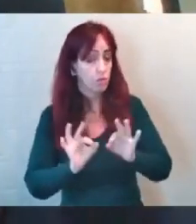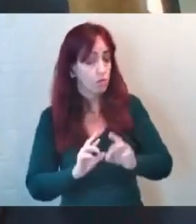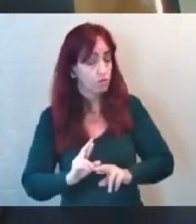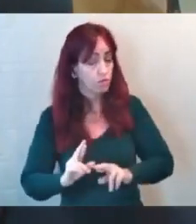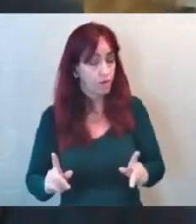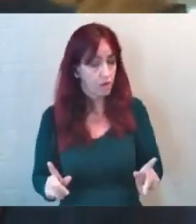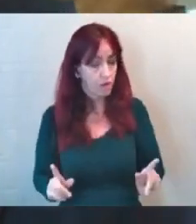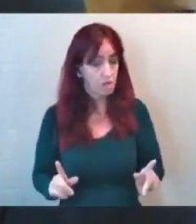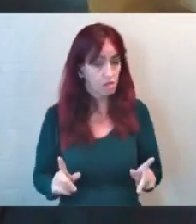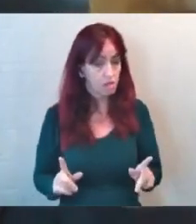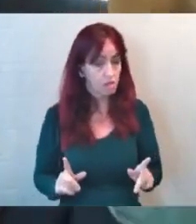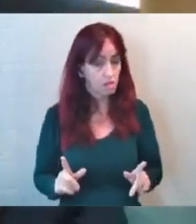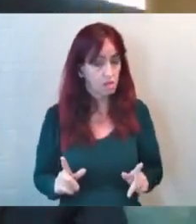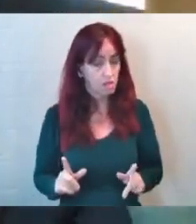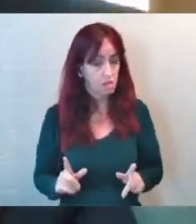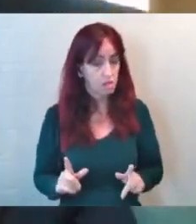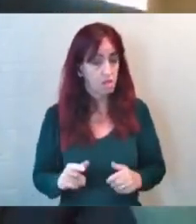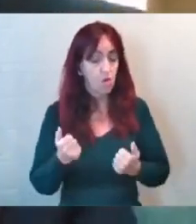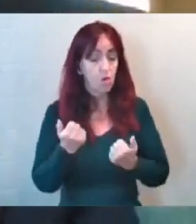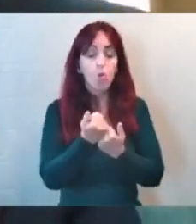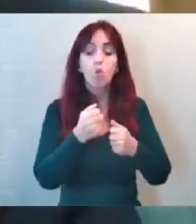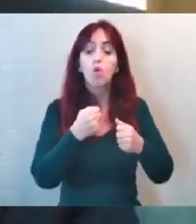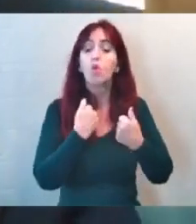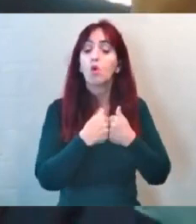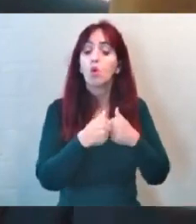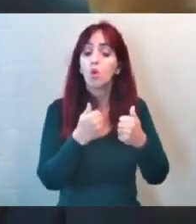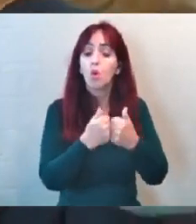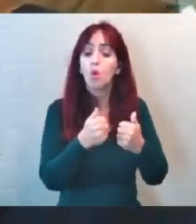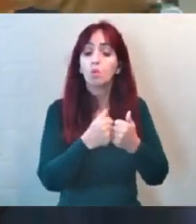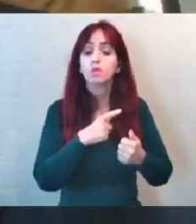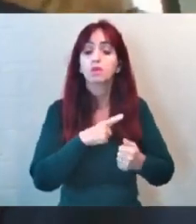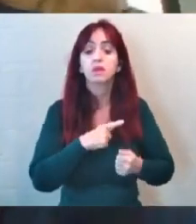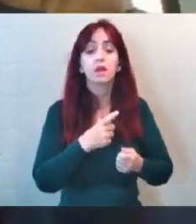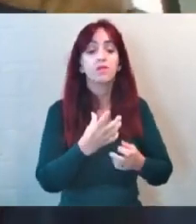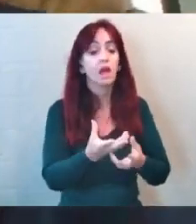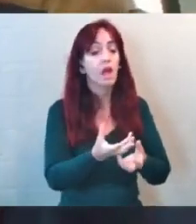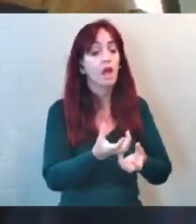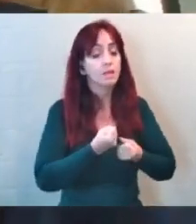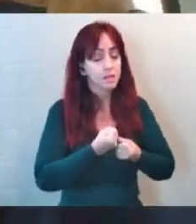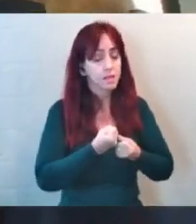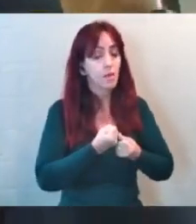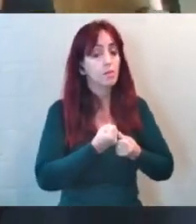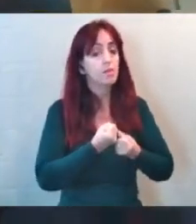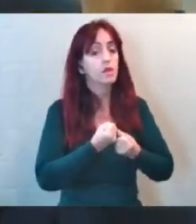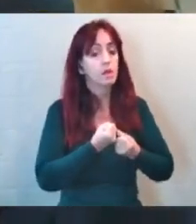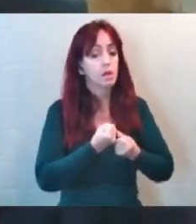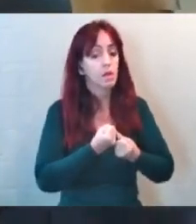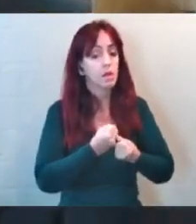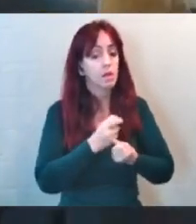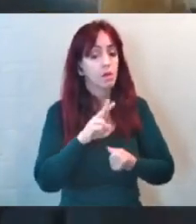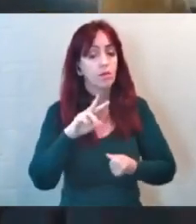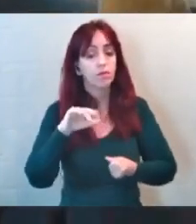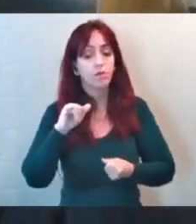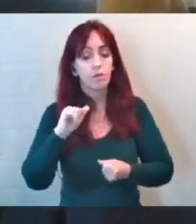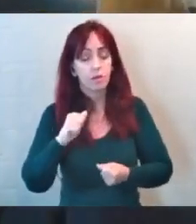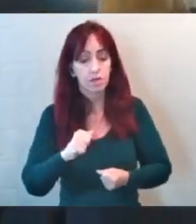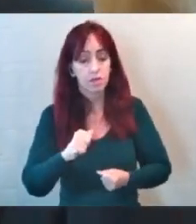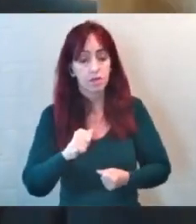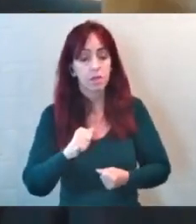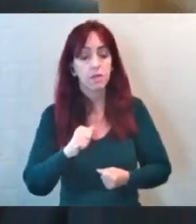diferente. Ele recebeu o recurso via Transfácio e está